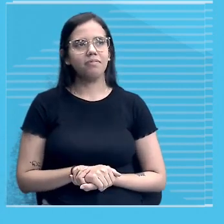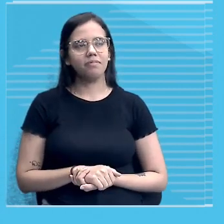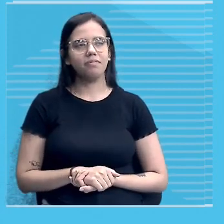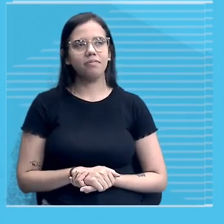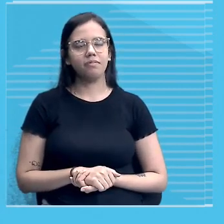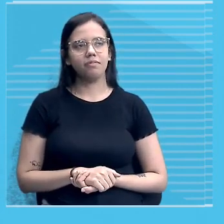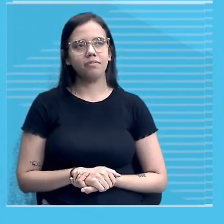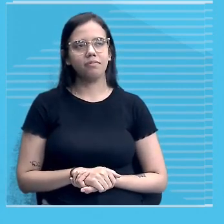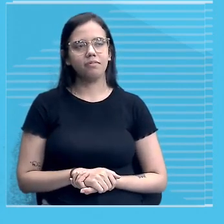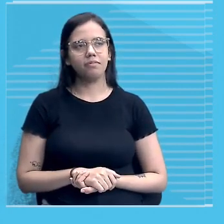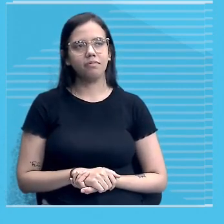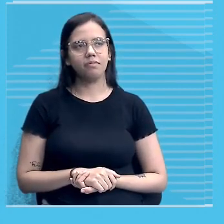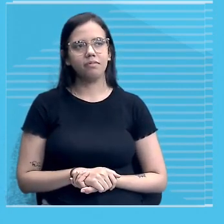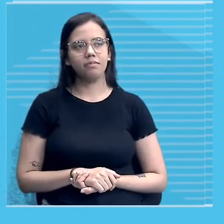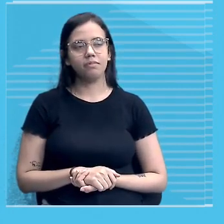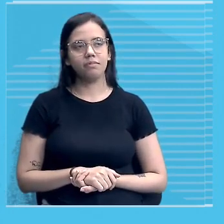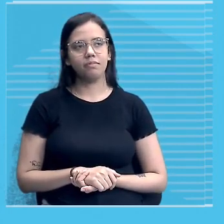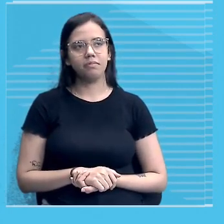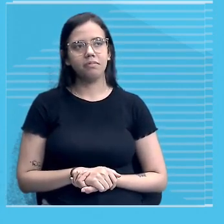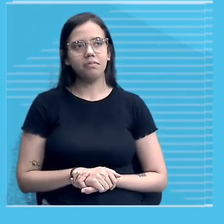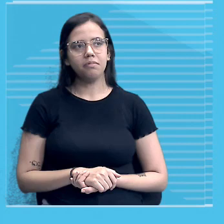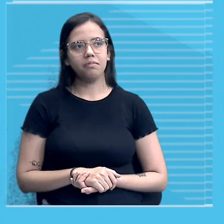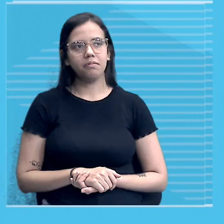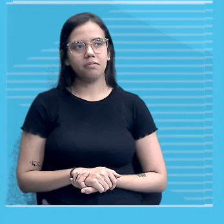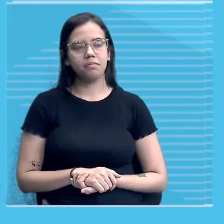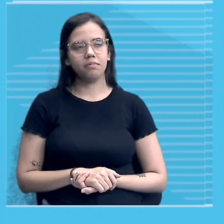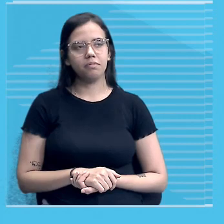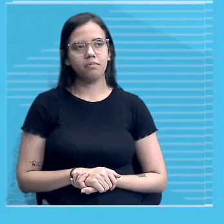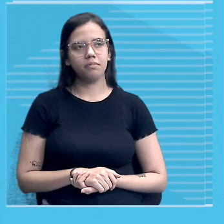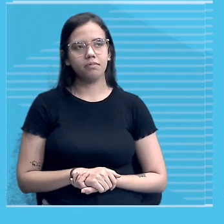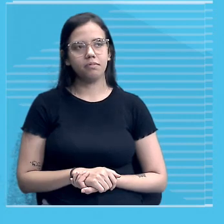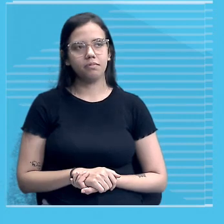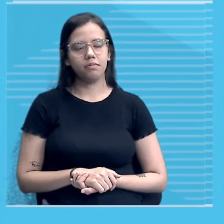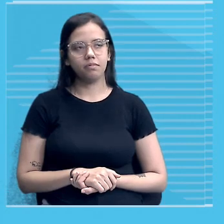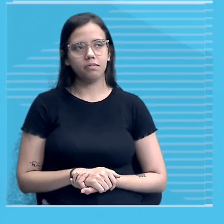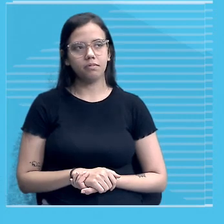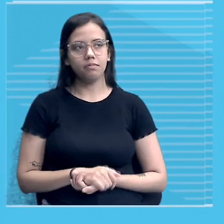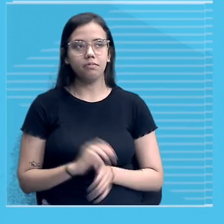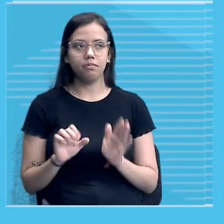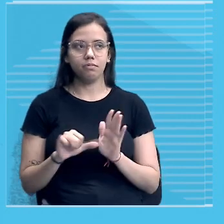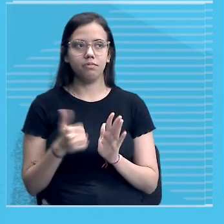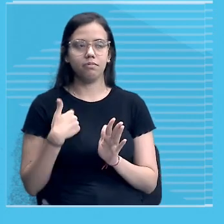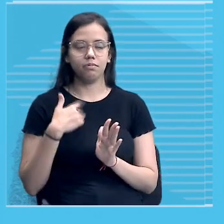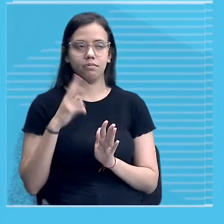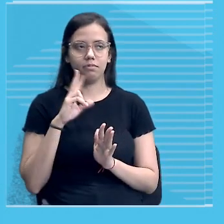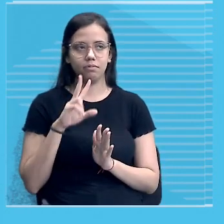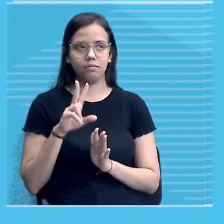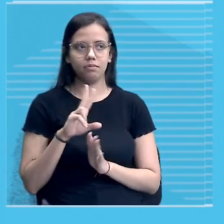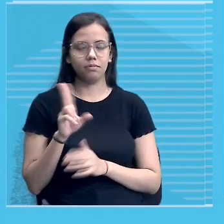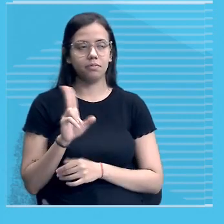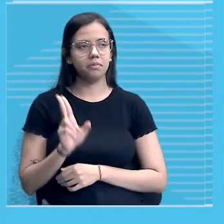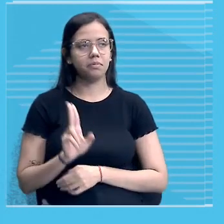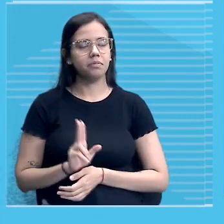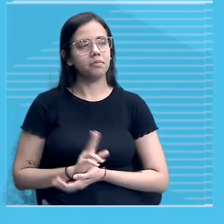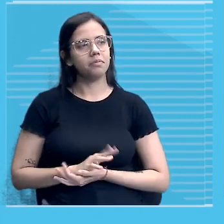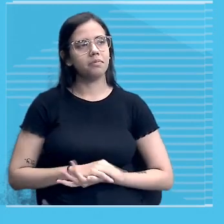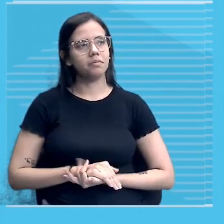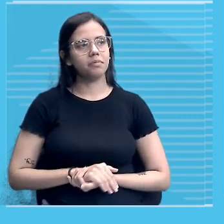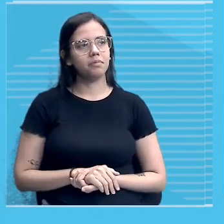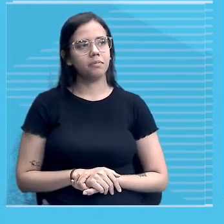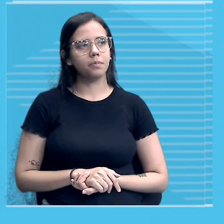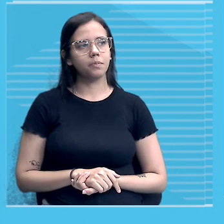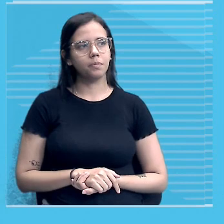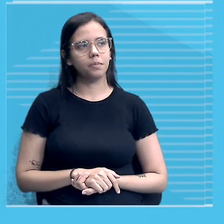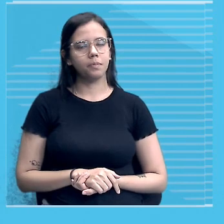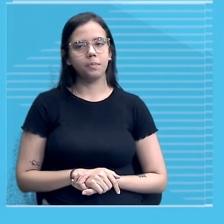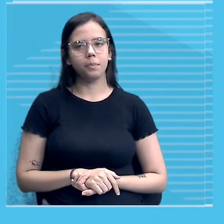É mas não vou negar que a primeira vez o que eu vejo esses nomes por isso que é